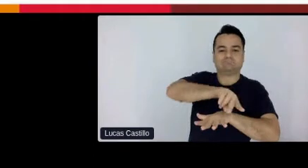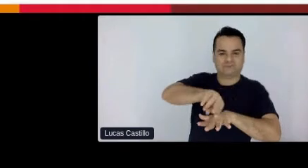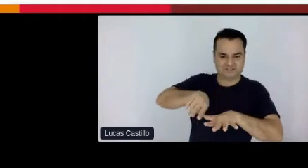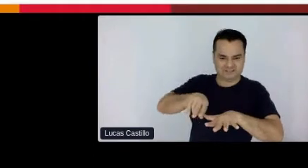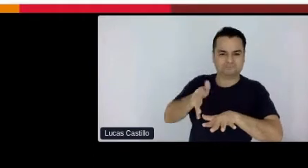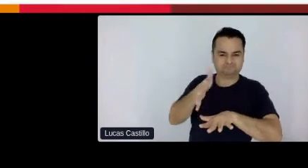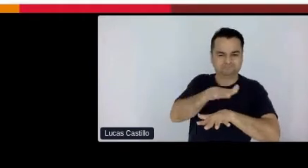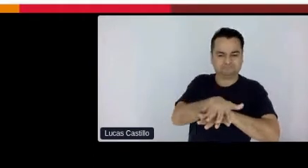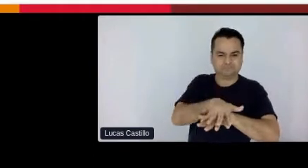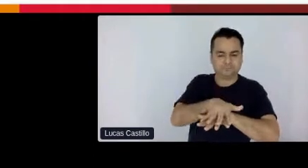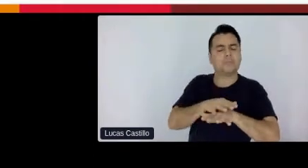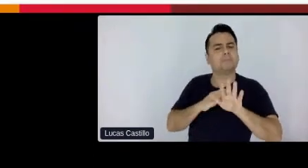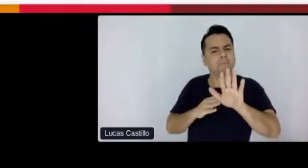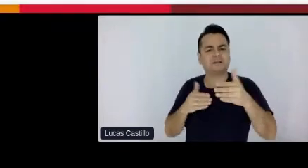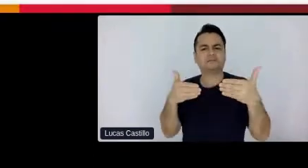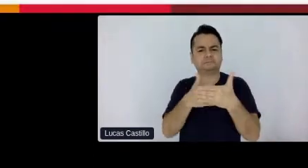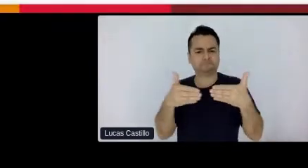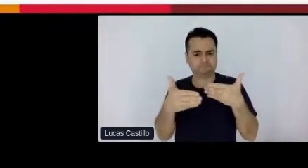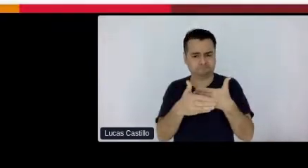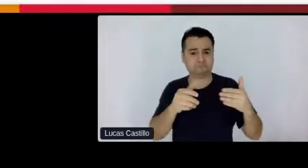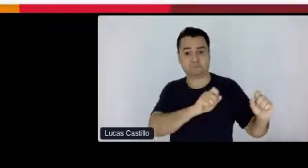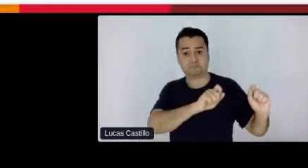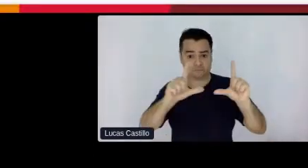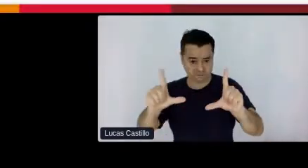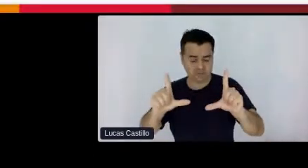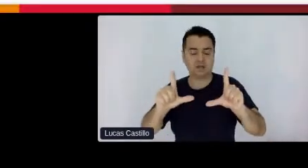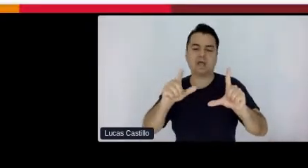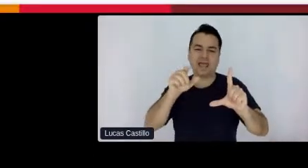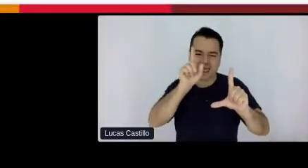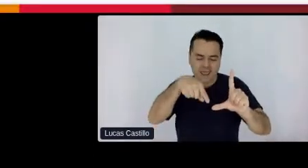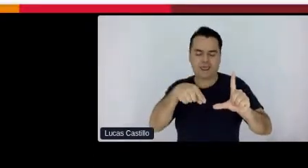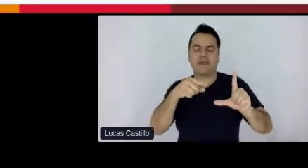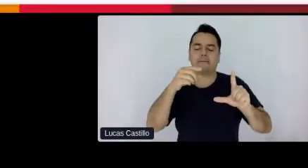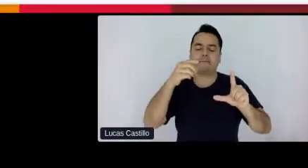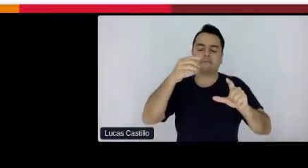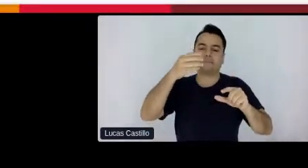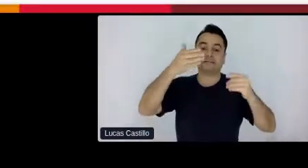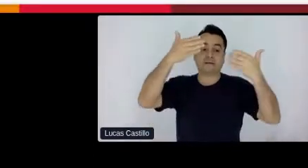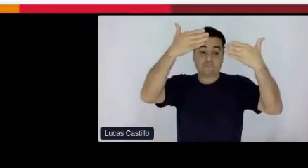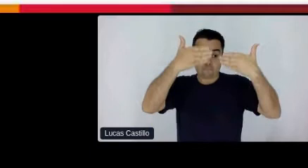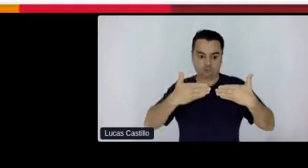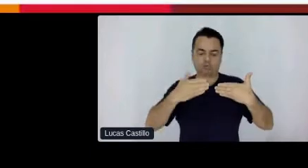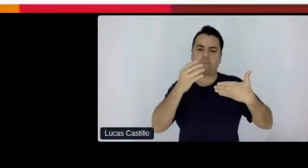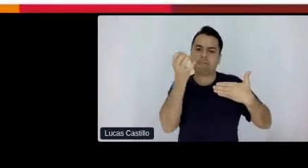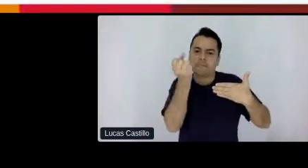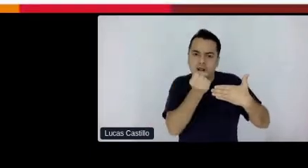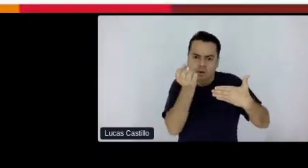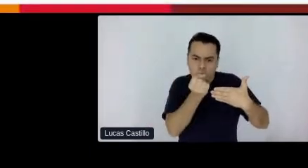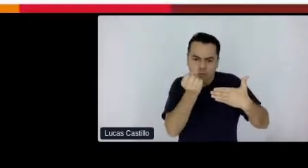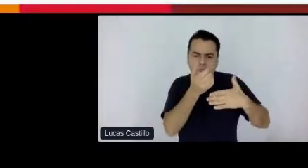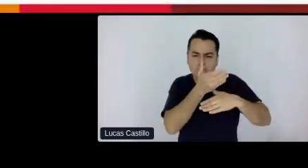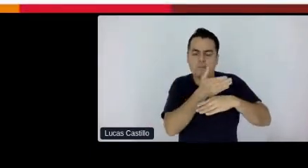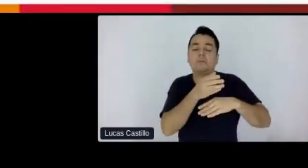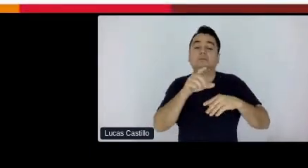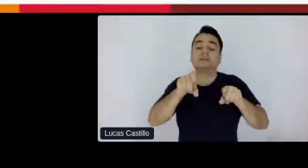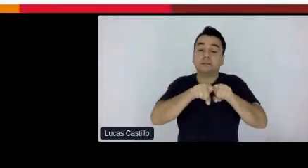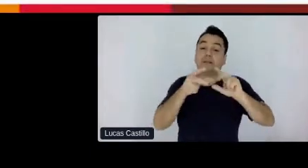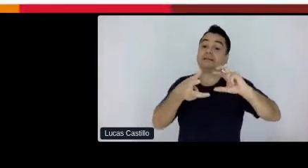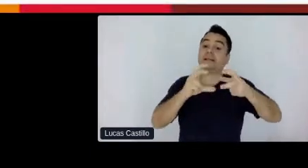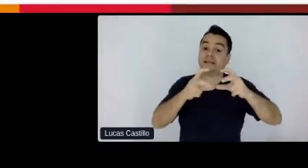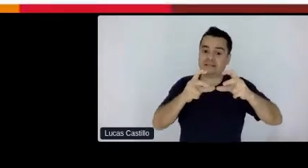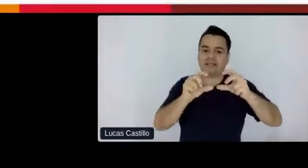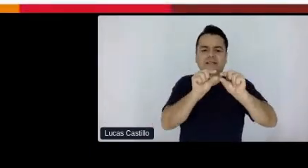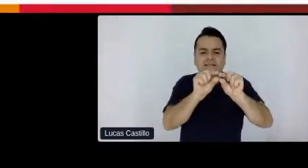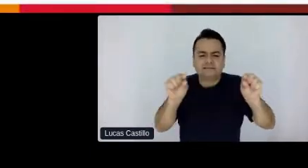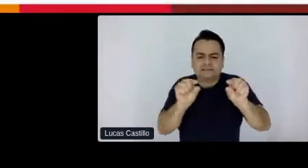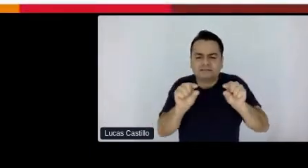A aparência da minha apresentação, pessoal, ela vai ser um fundo branco, vai ter o logo da TDC no cantinho, então não vai sair muito dessa experiência. Vai ter sempre algo